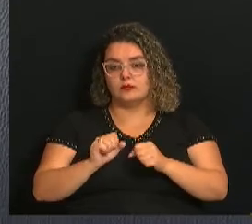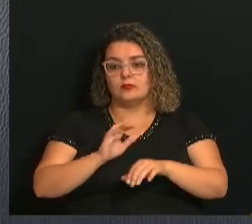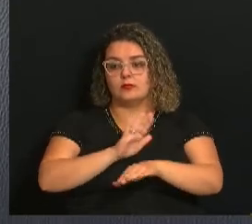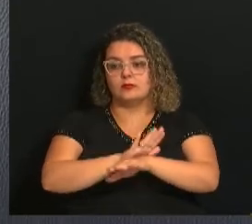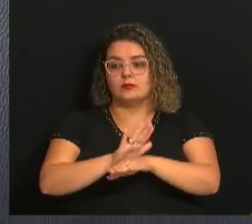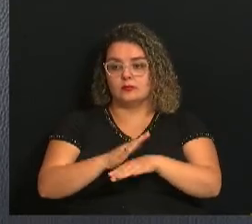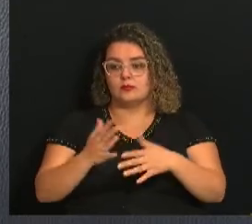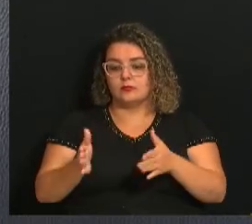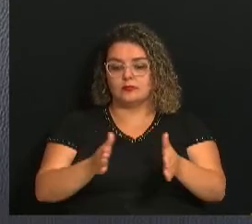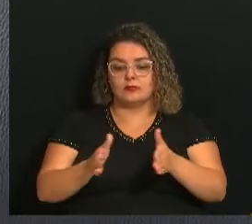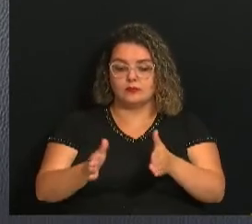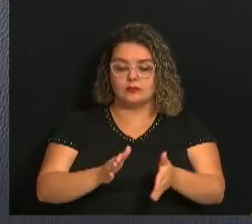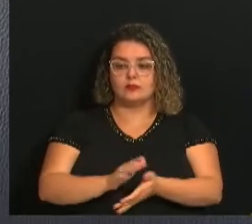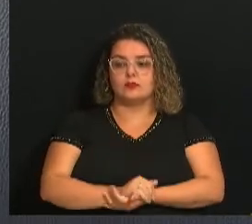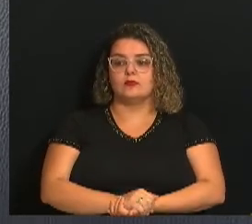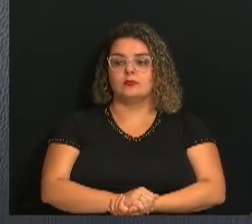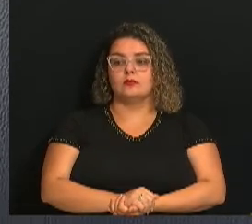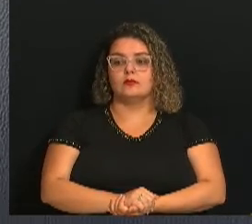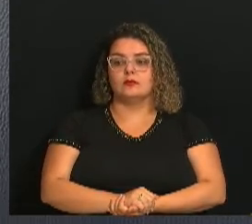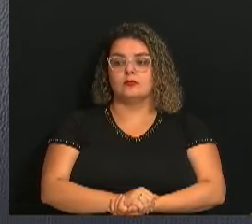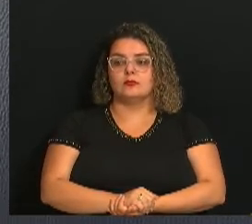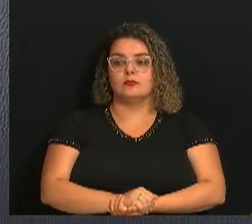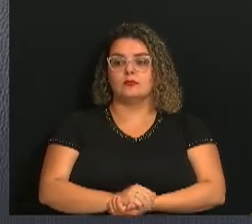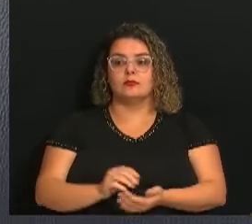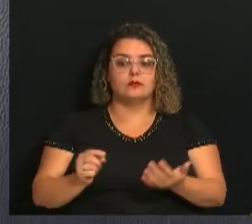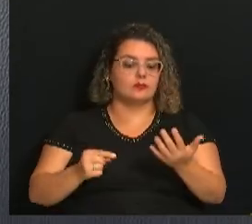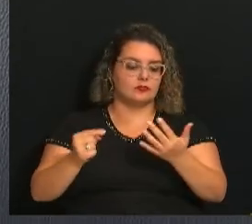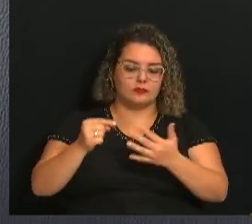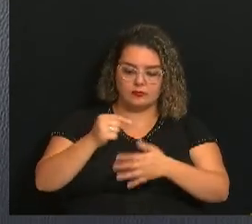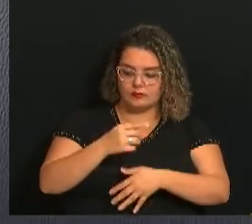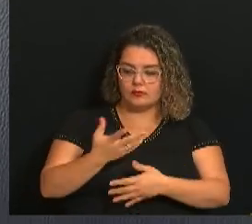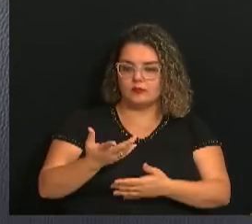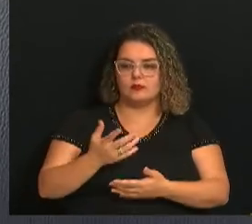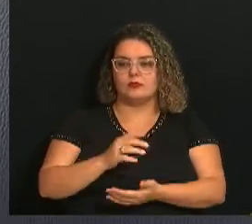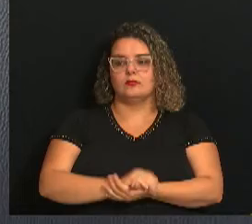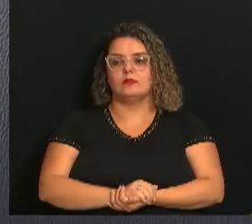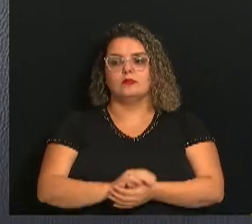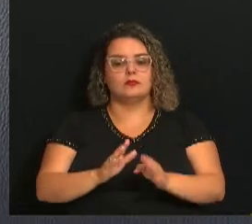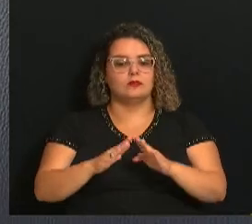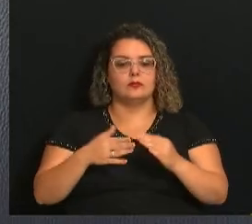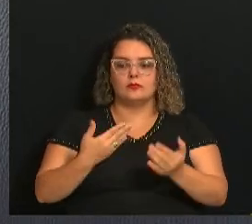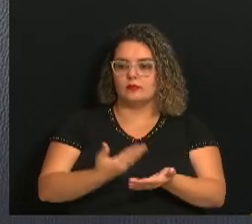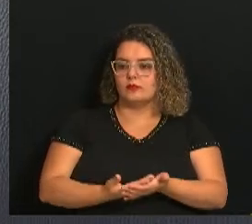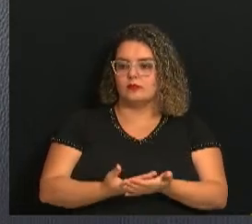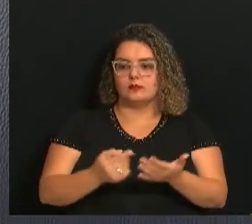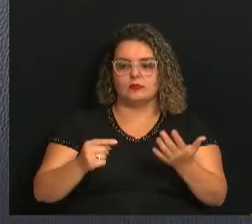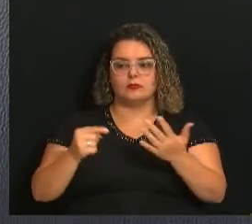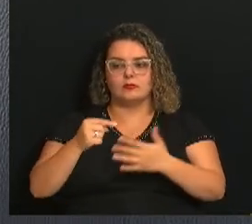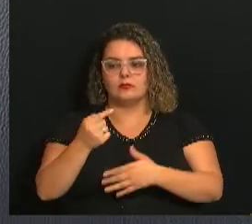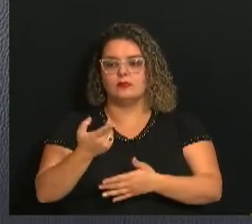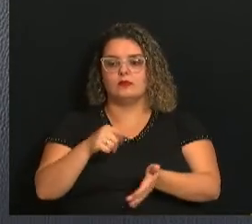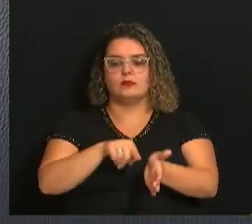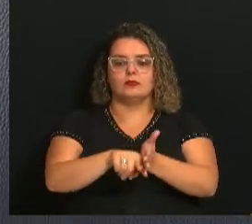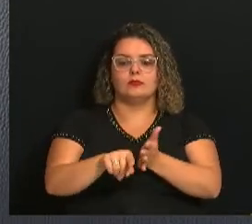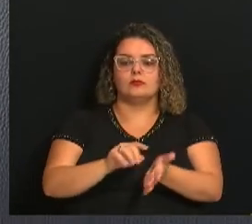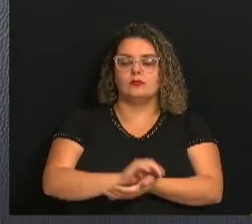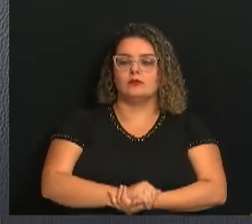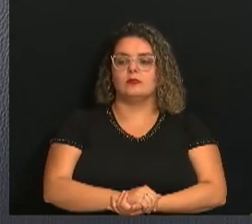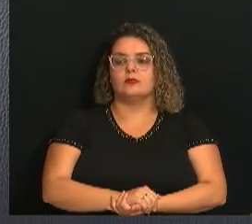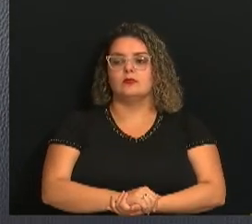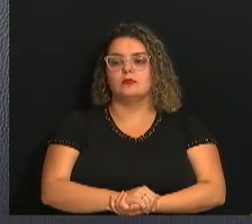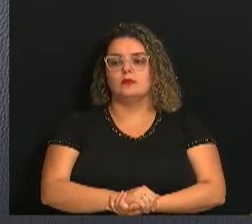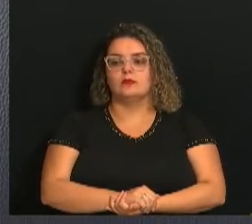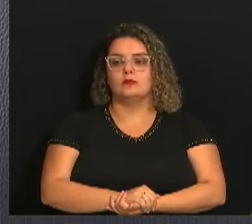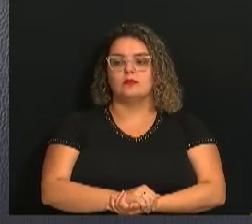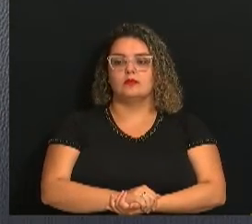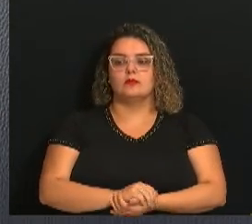nesse momento, falar, olha, seria importante que fizesse tal requerimento, apontando tal questão, enfim. E aí a gente te deixa à